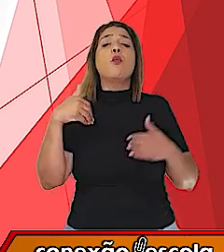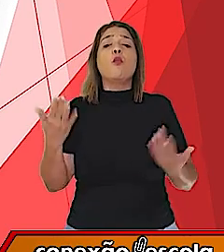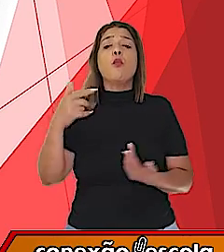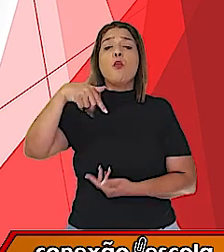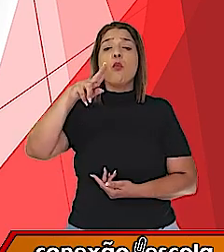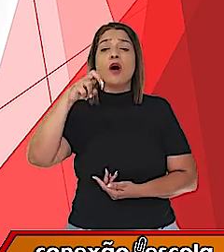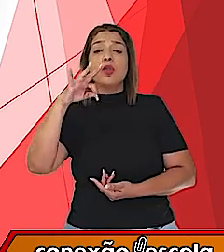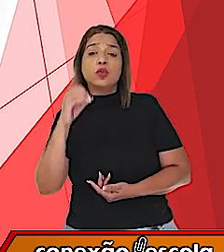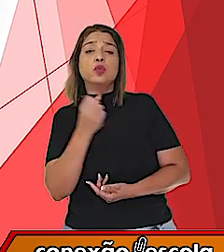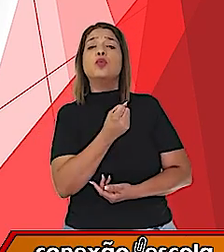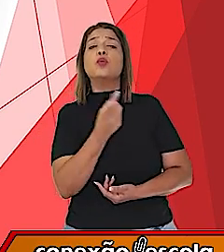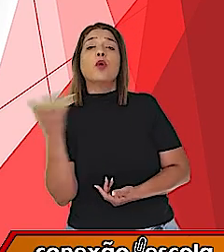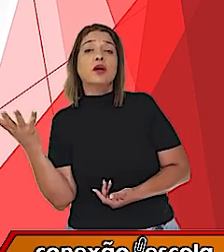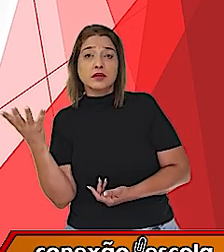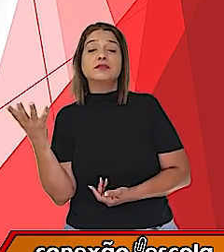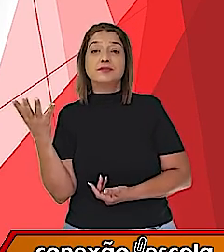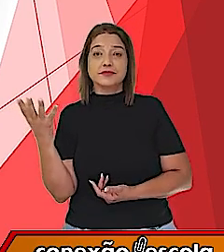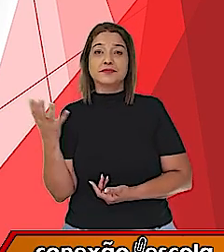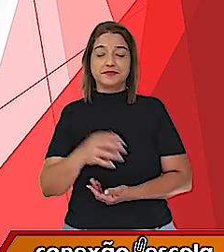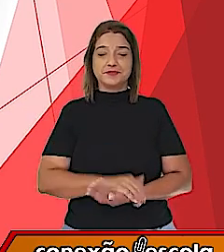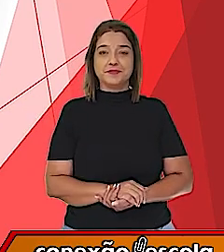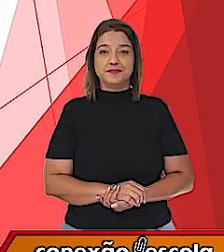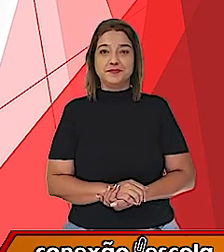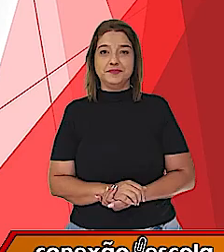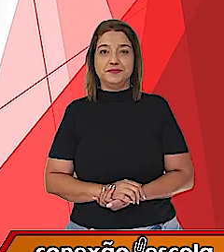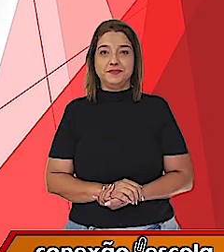quanto, quantos, quantas.